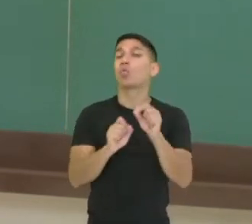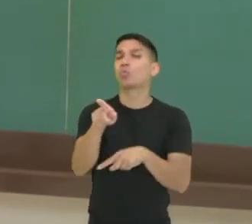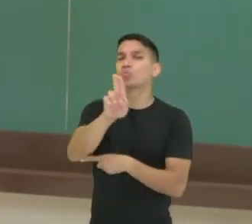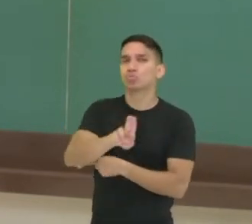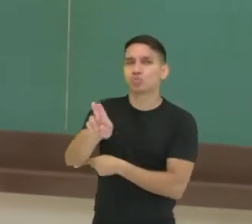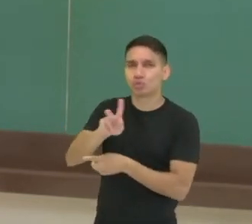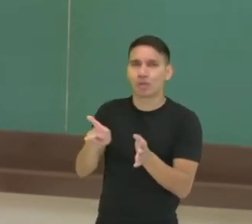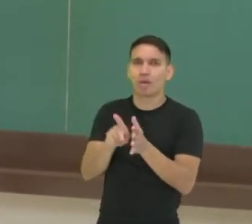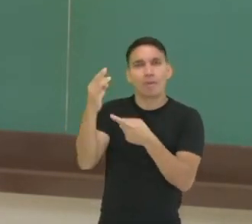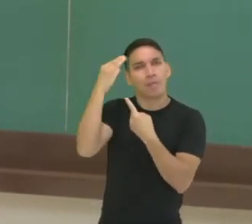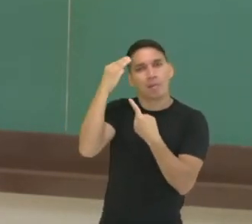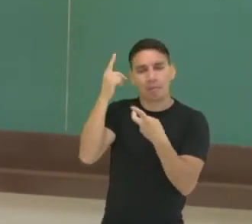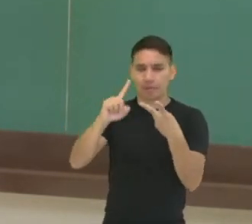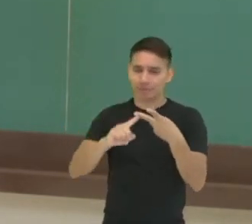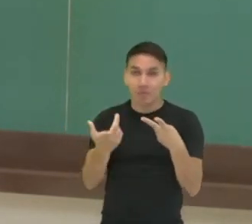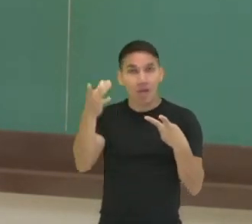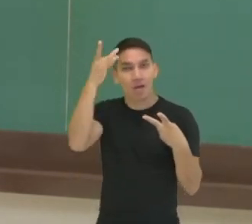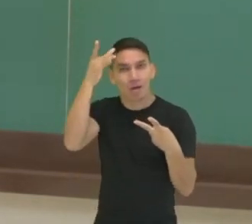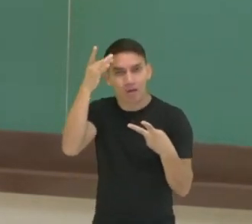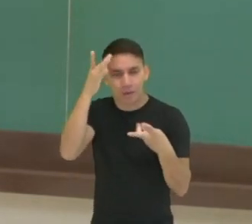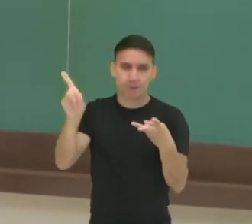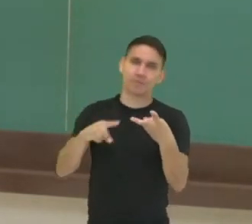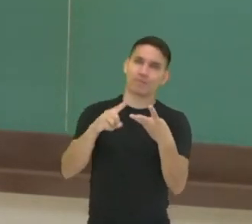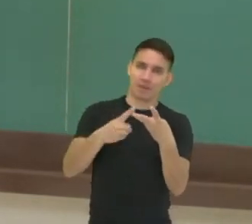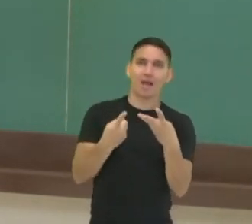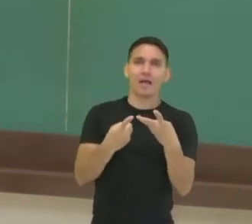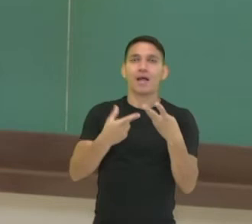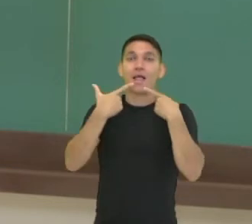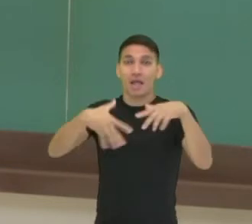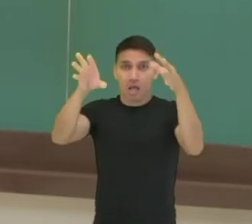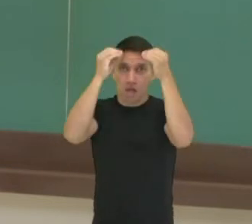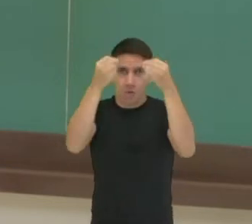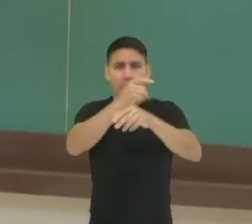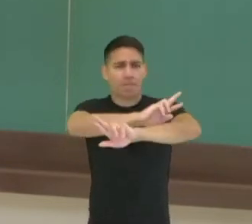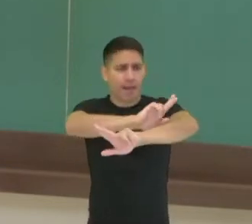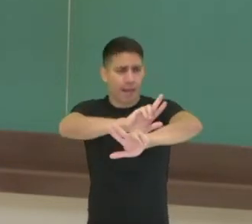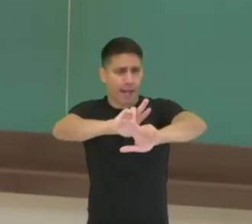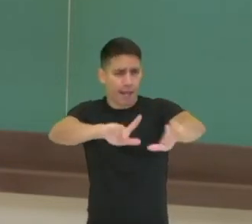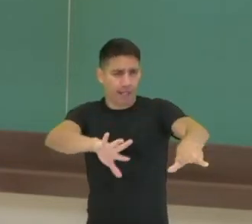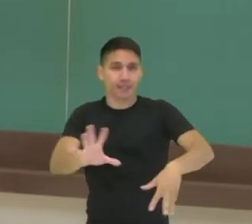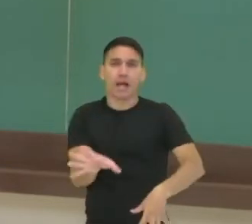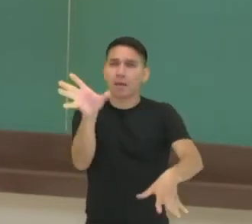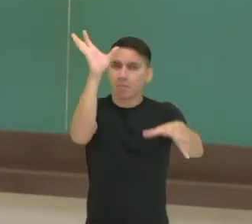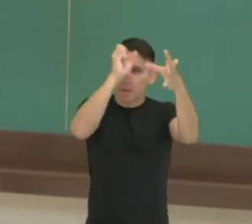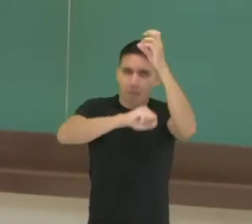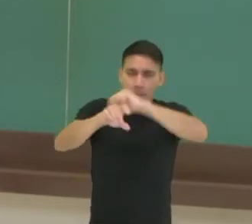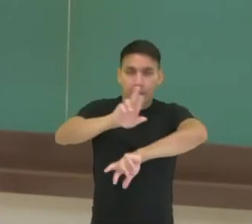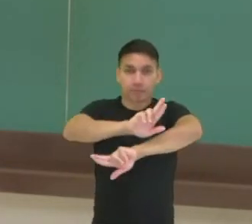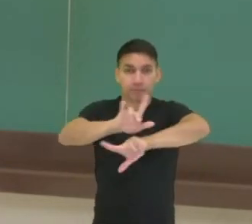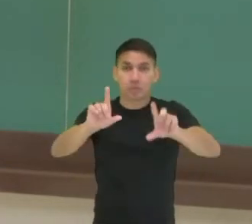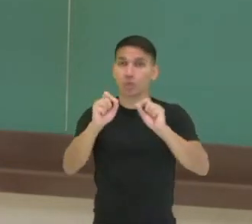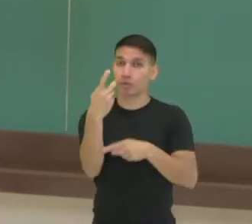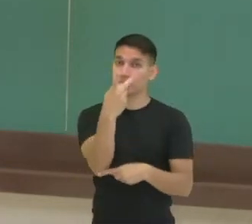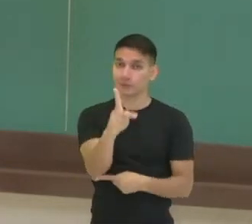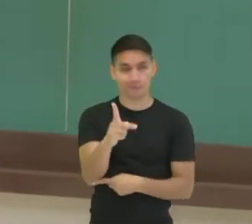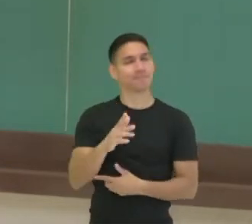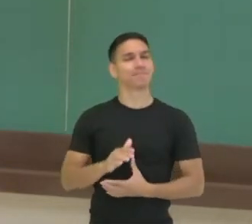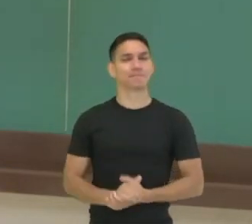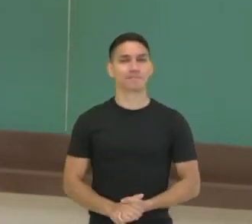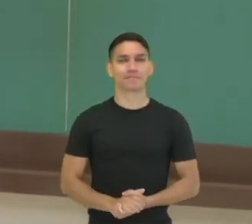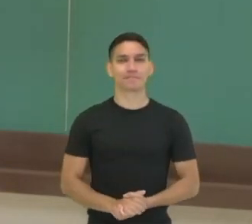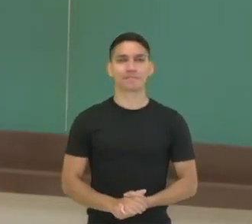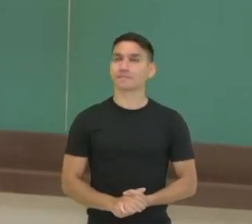A memória, a sua consciência, a linguagem, entre outros, voltados tudo para a